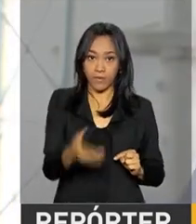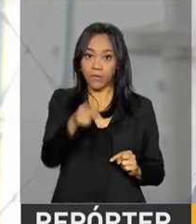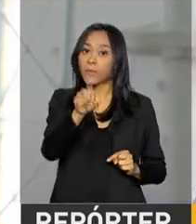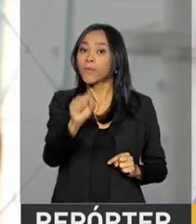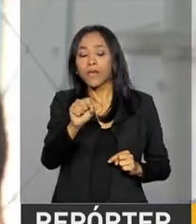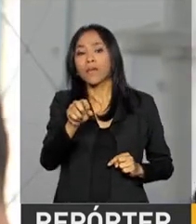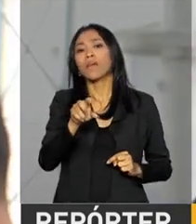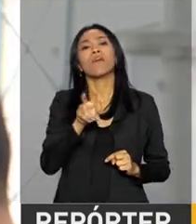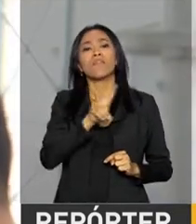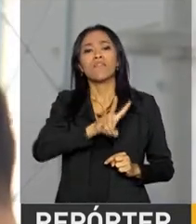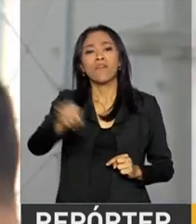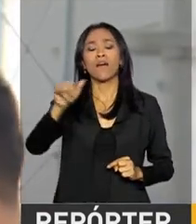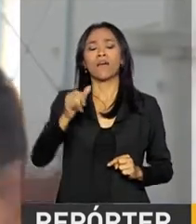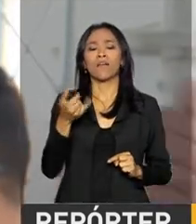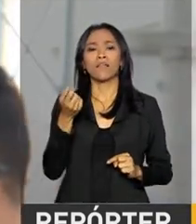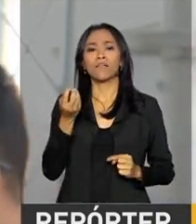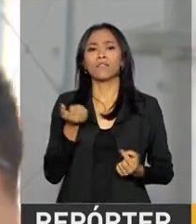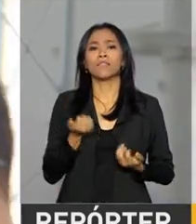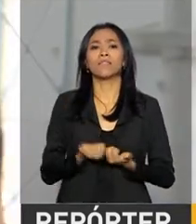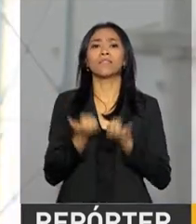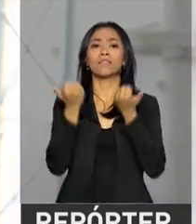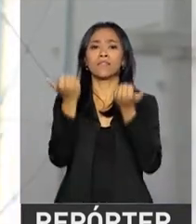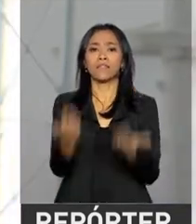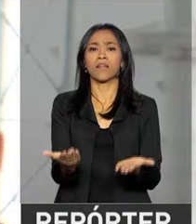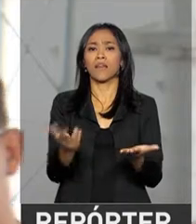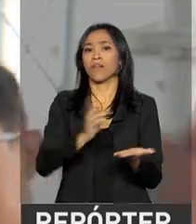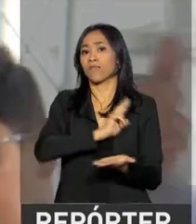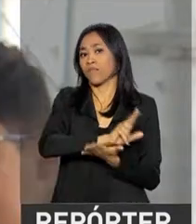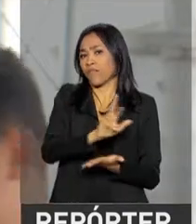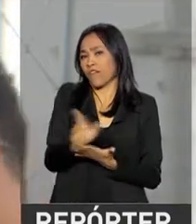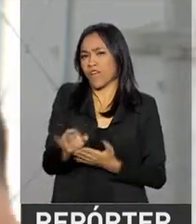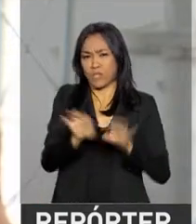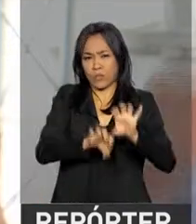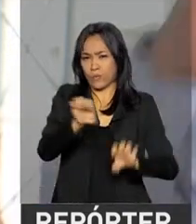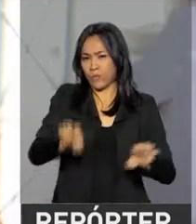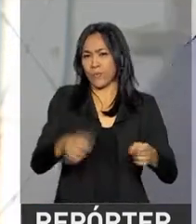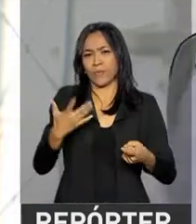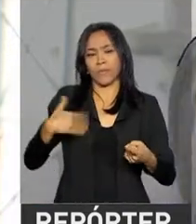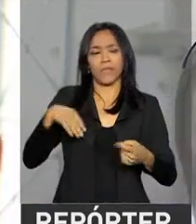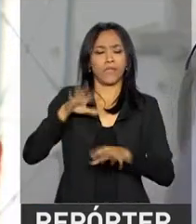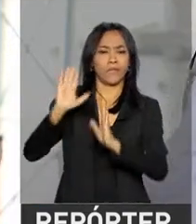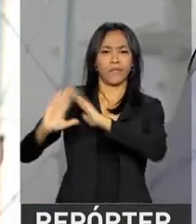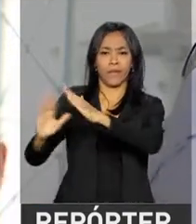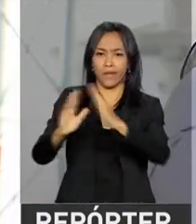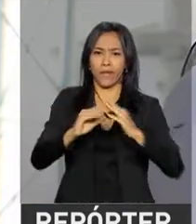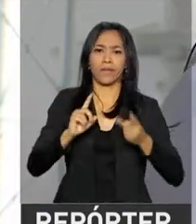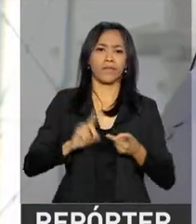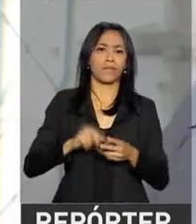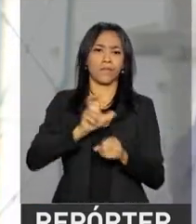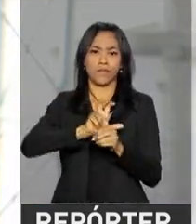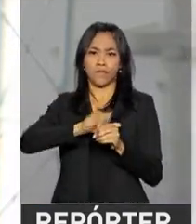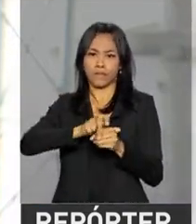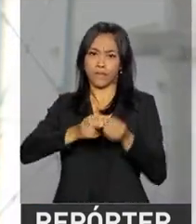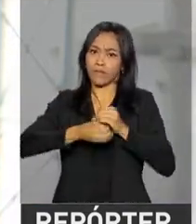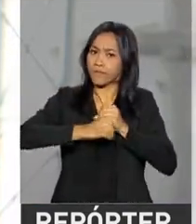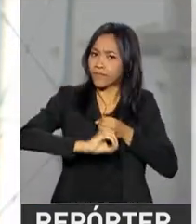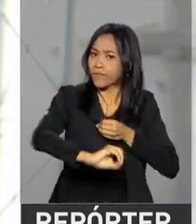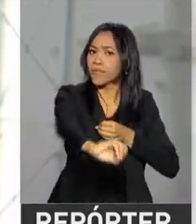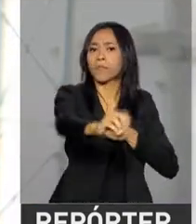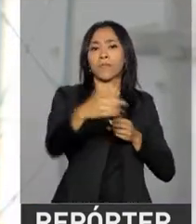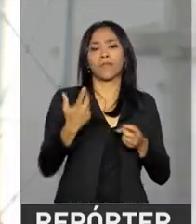vai realizar a entrega de vários empreendimentos, na área da habitação, na área do saneamento, na